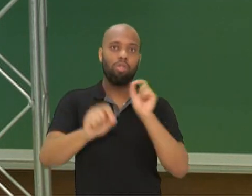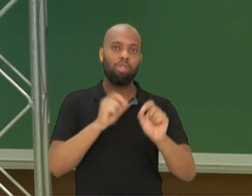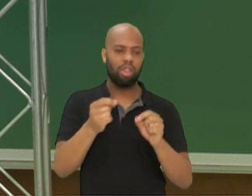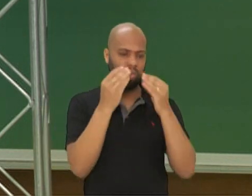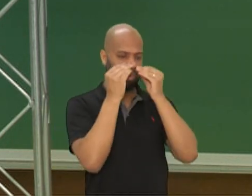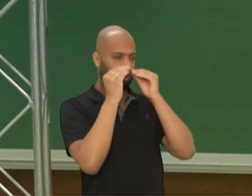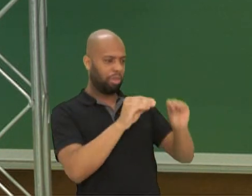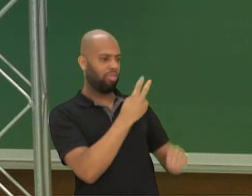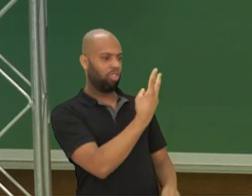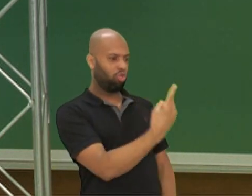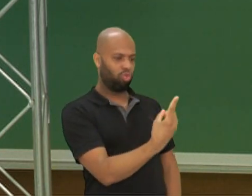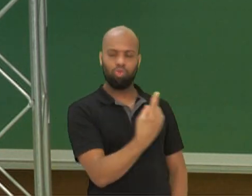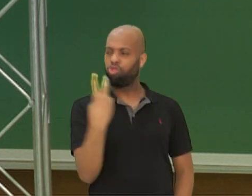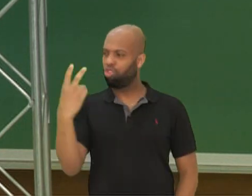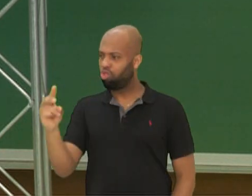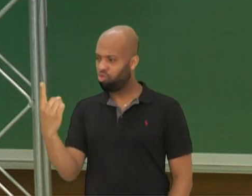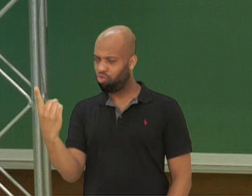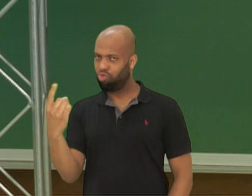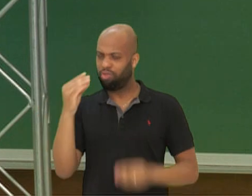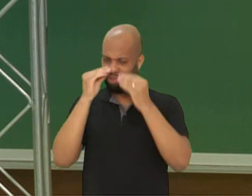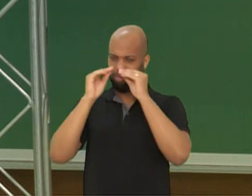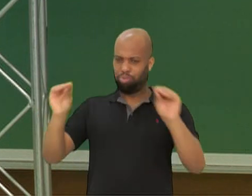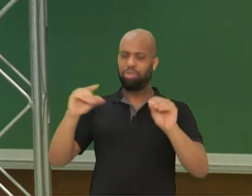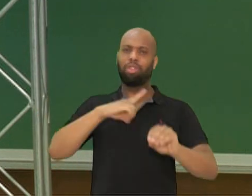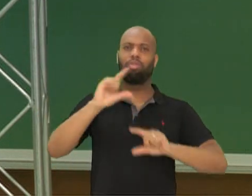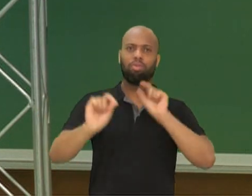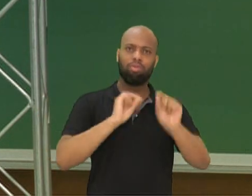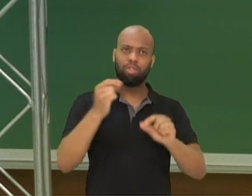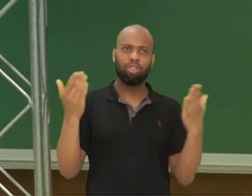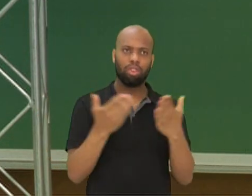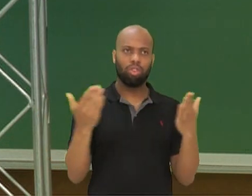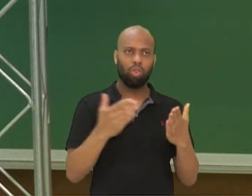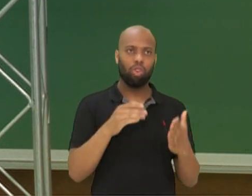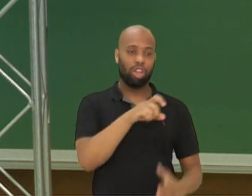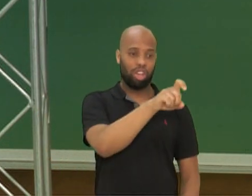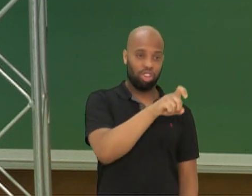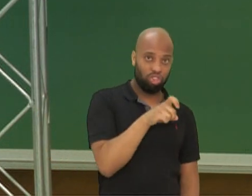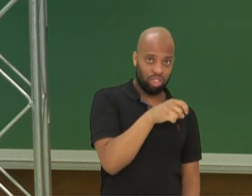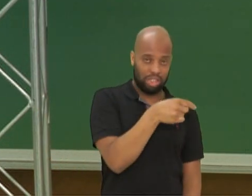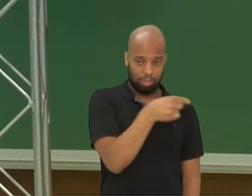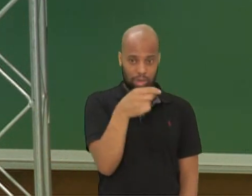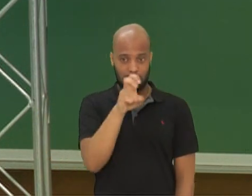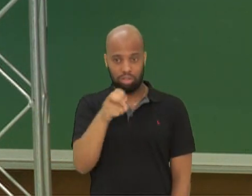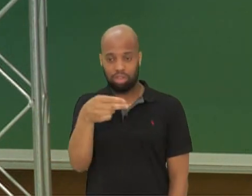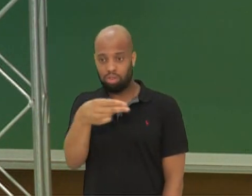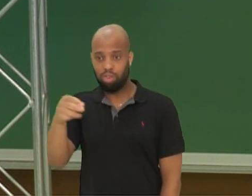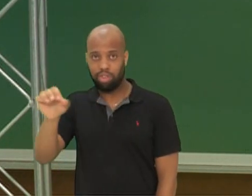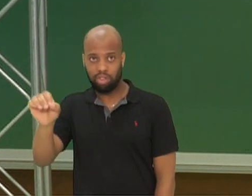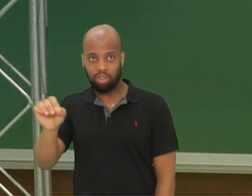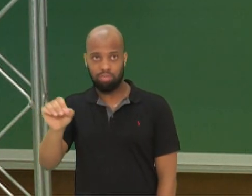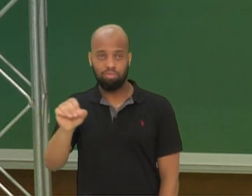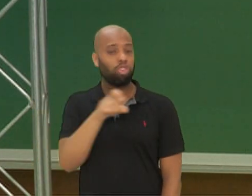gente. Mais um exercício para a gente praticar. E agora, envolvendo outras propriedades